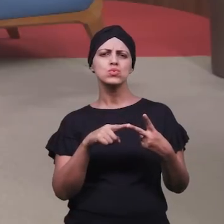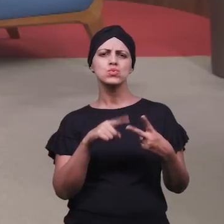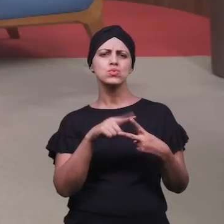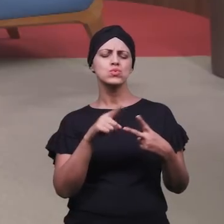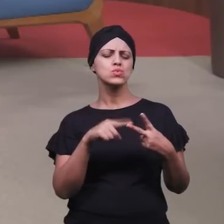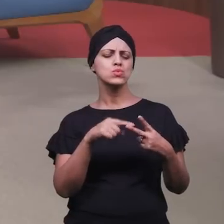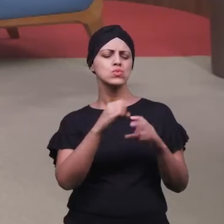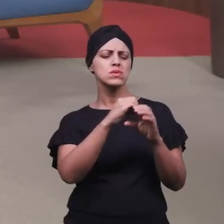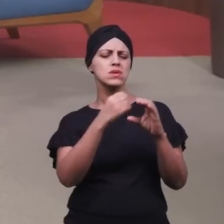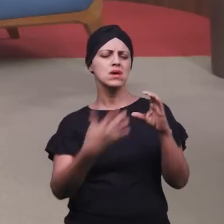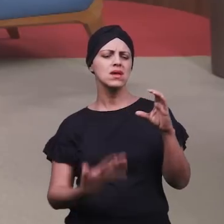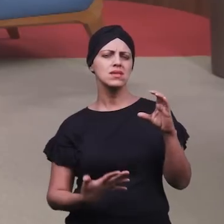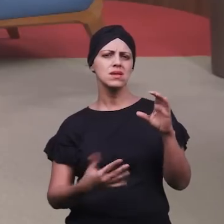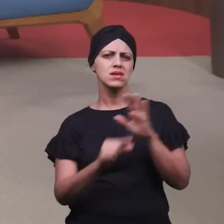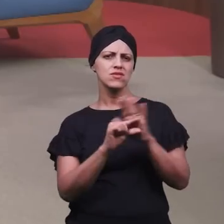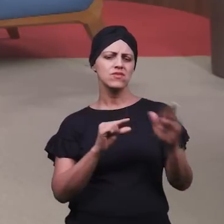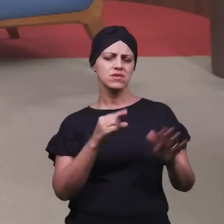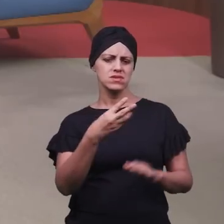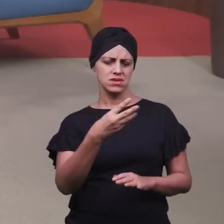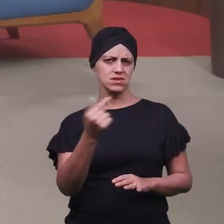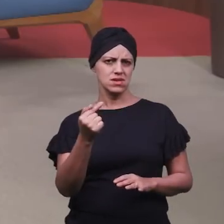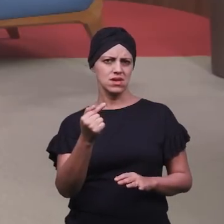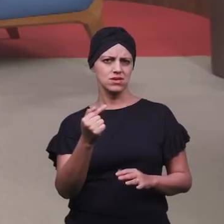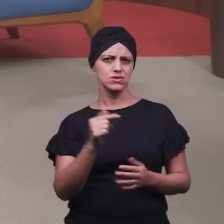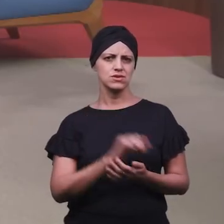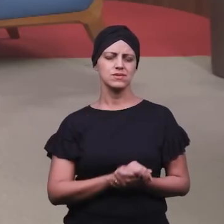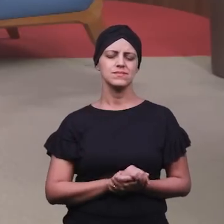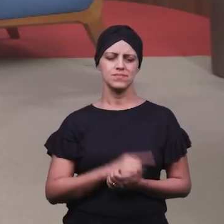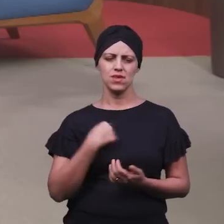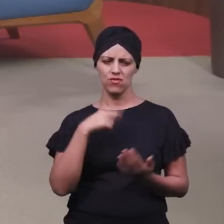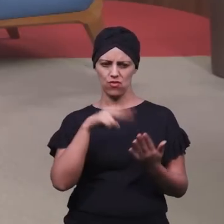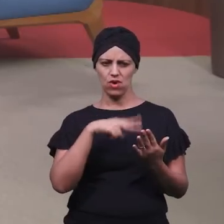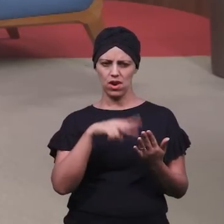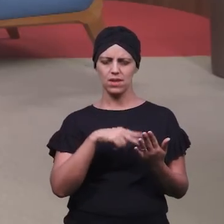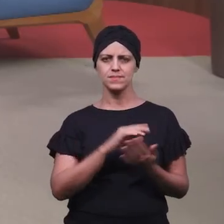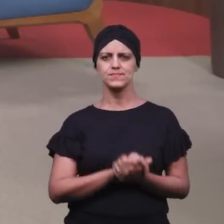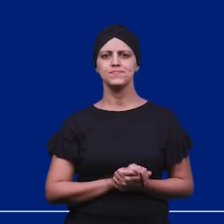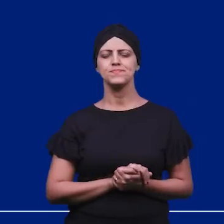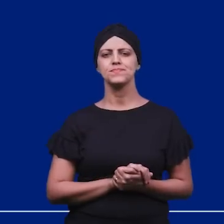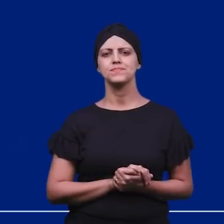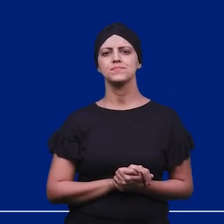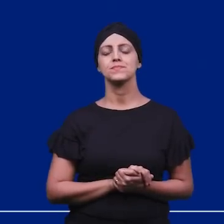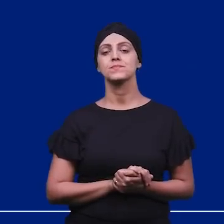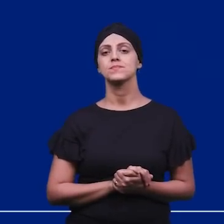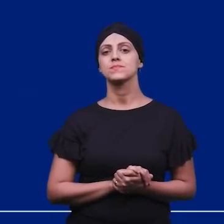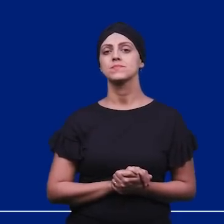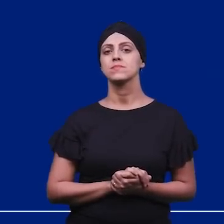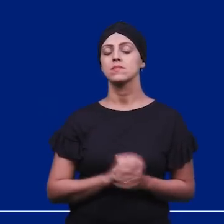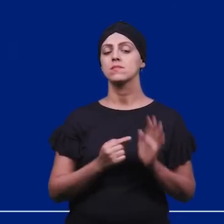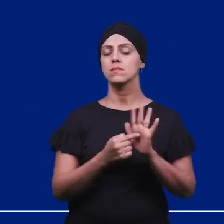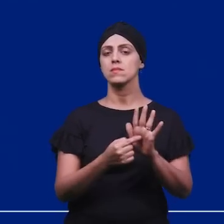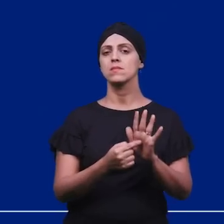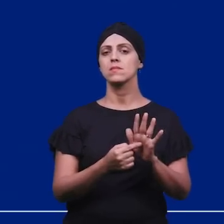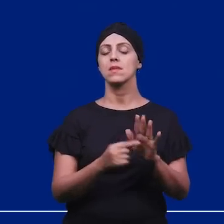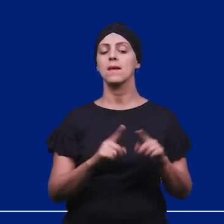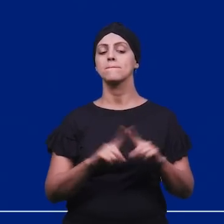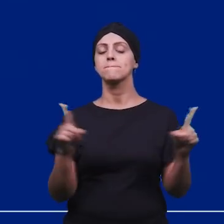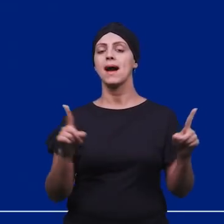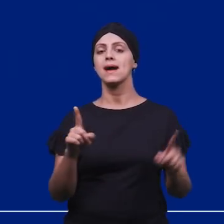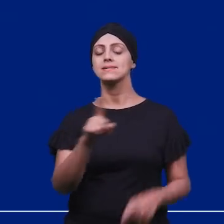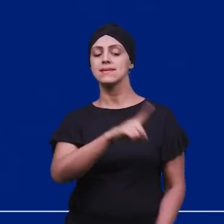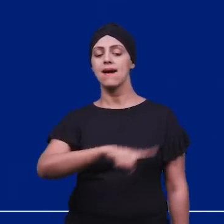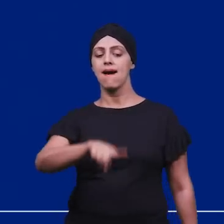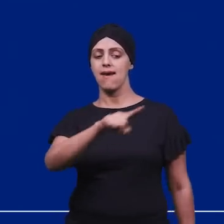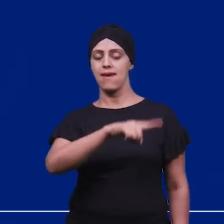dois aspectos desse versículo, Salmo 105, 37, que são os seguintes. Eu vou ler e depois vou dizer quais são. Diz